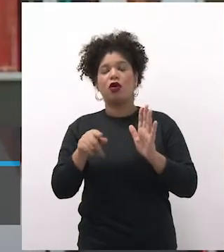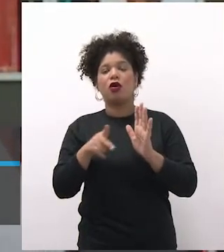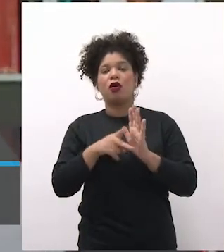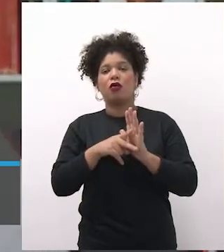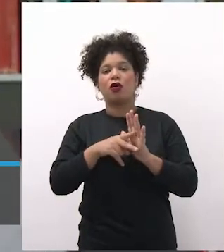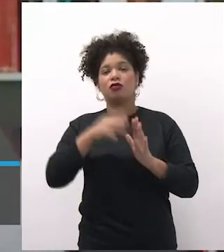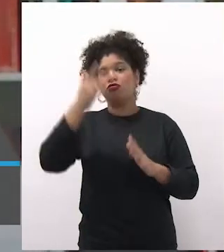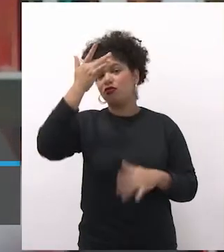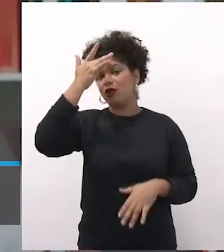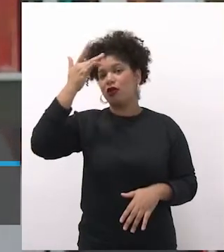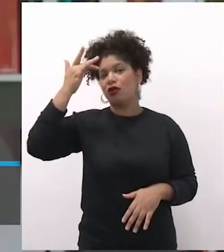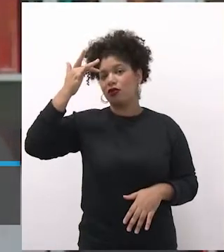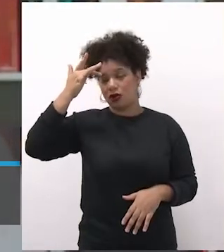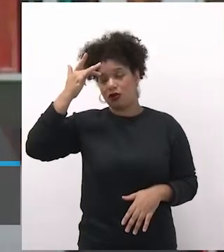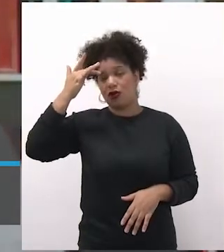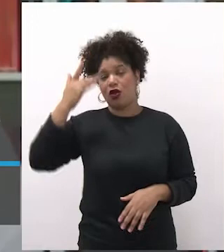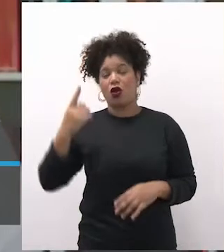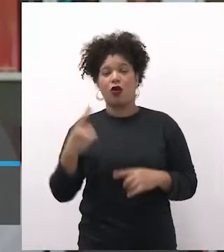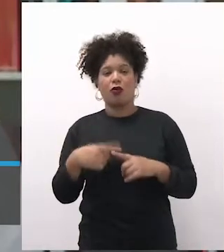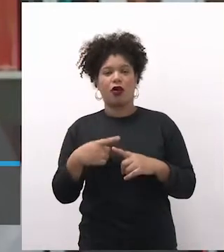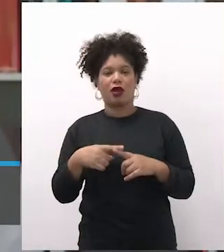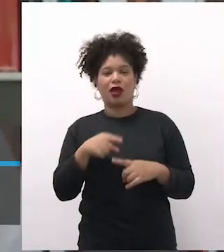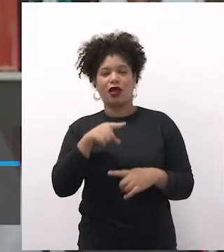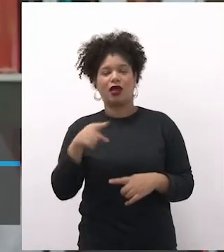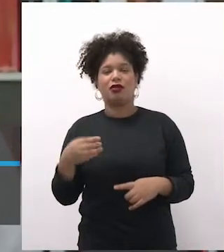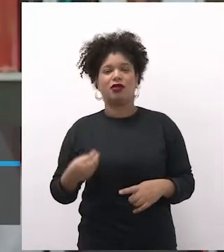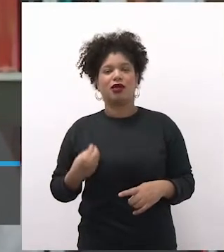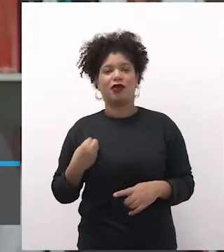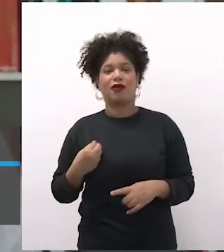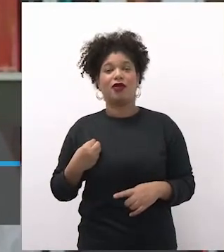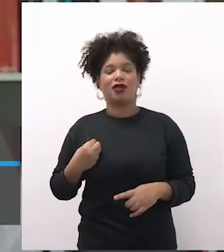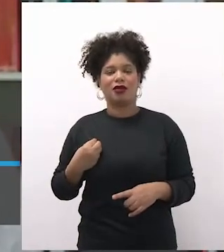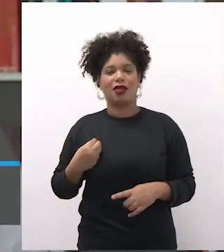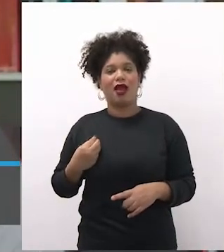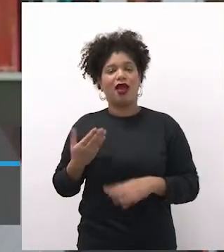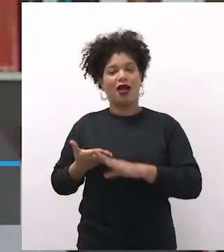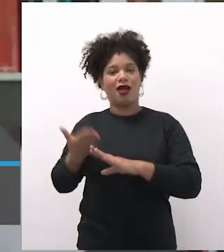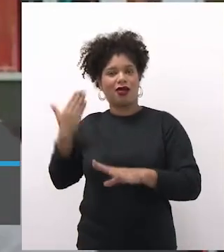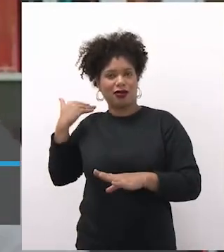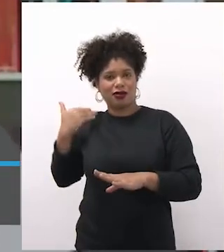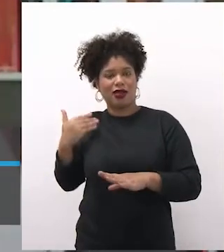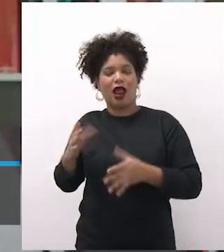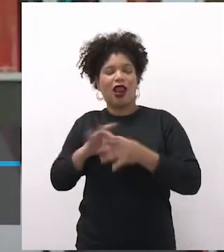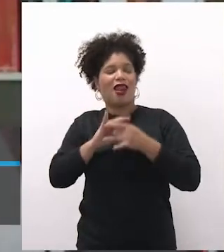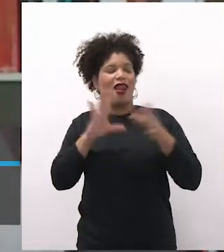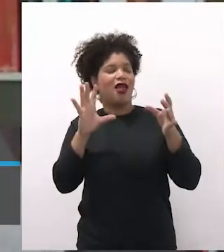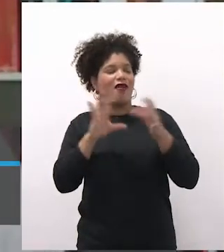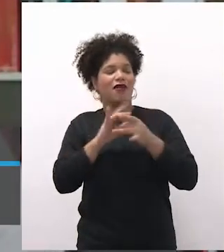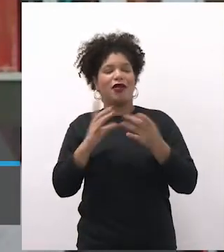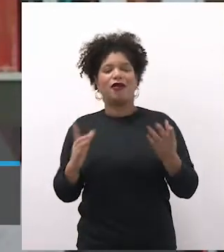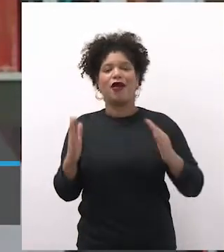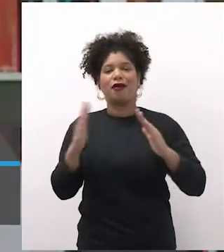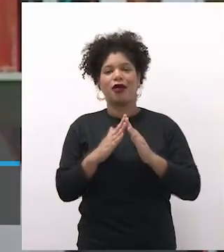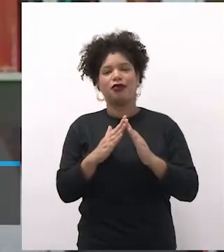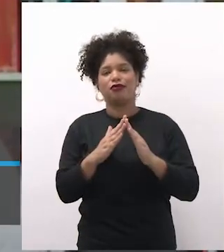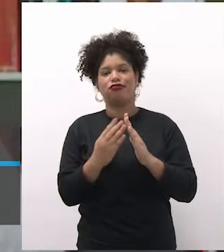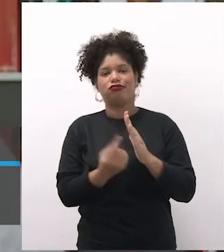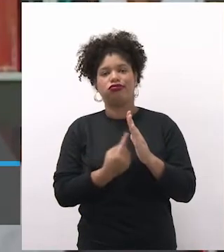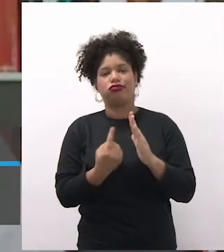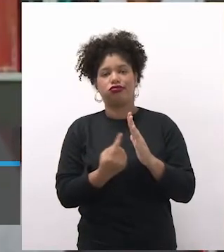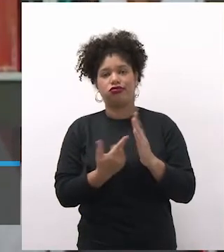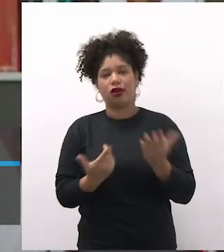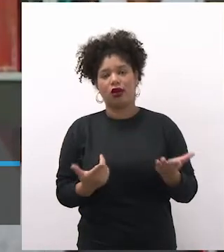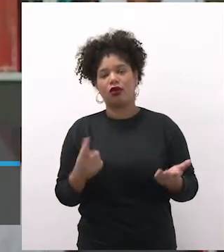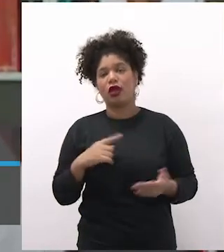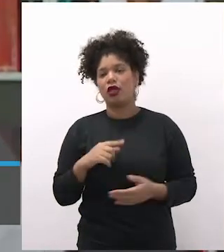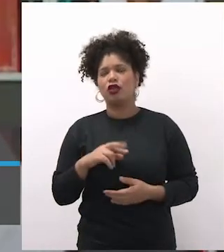eles tinham uma vida muito livres, e aí passaram a ficar em casa, e aí saúde mental, temas,